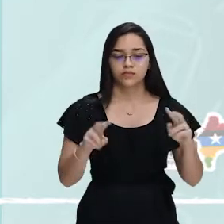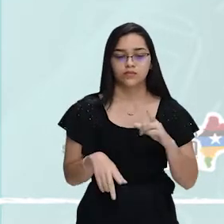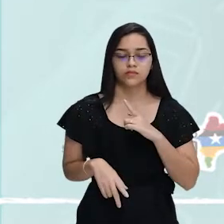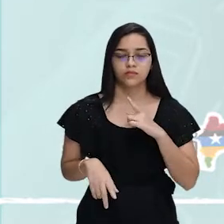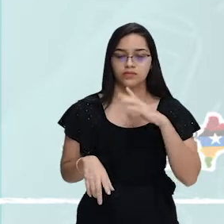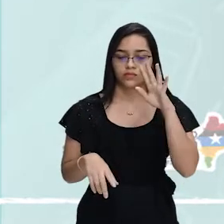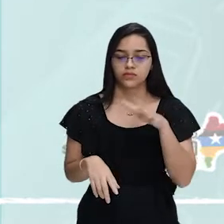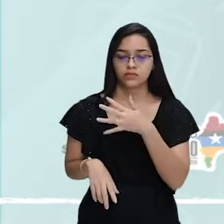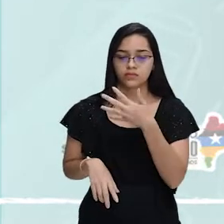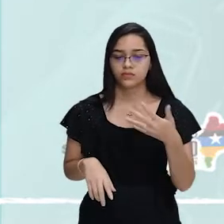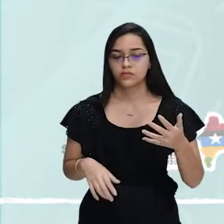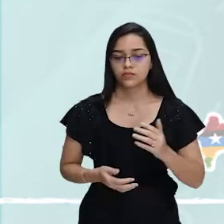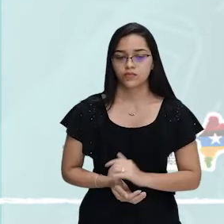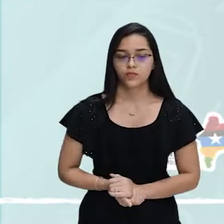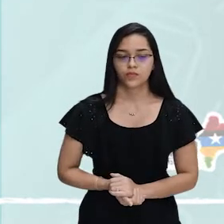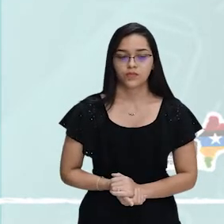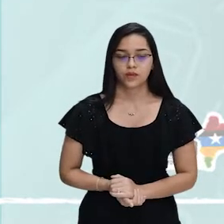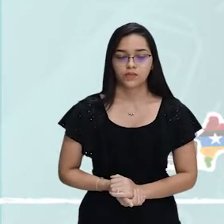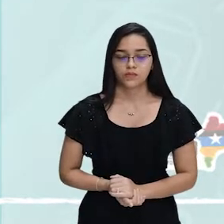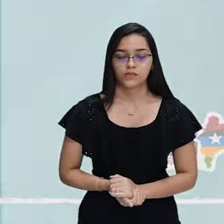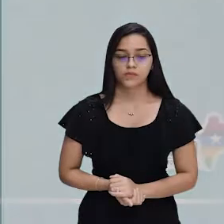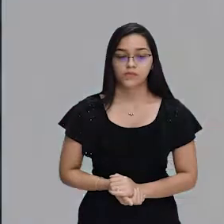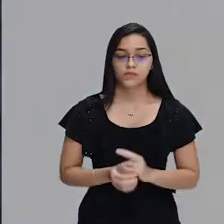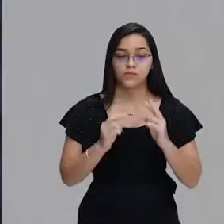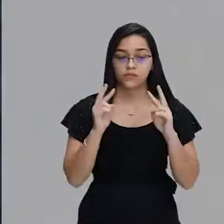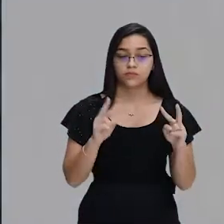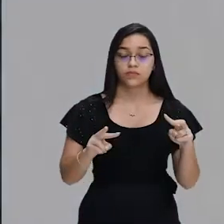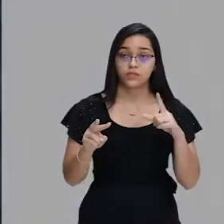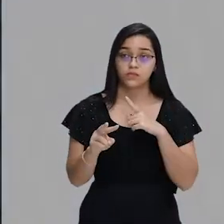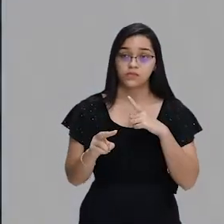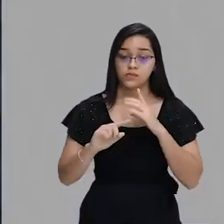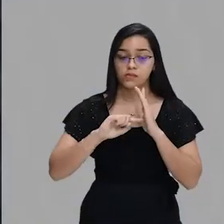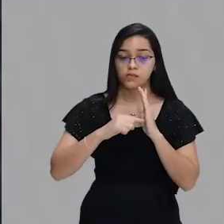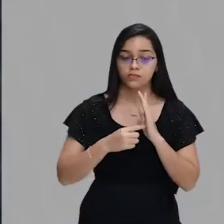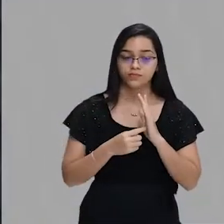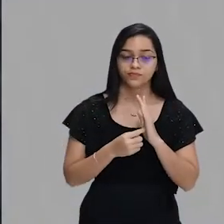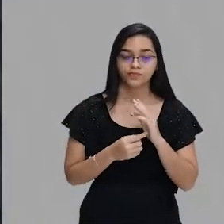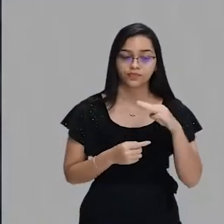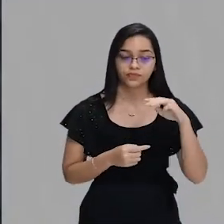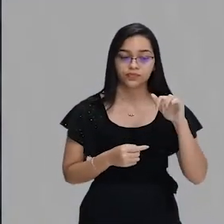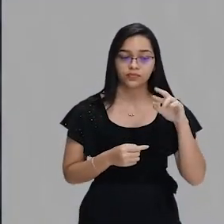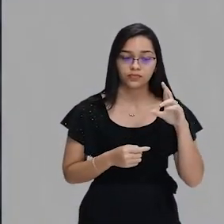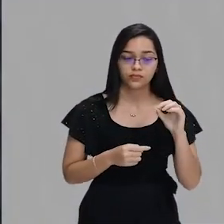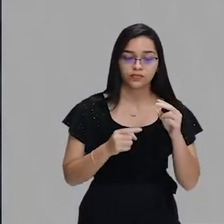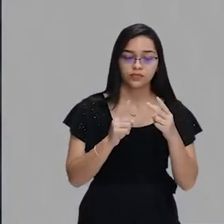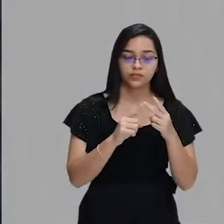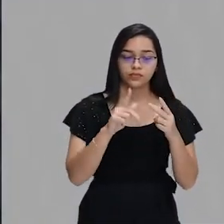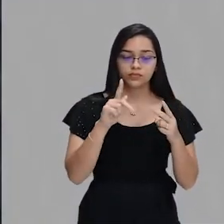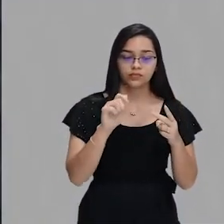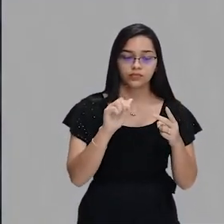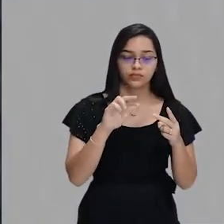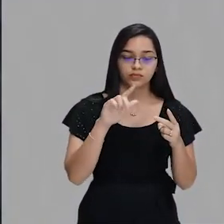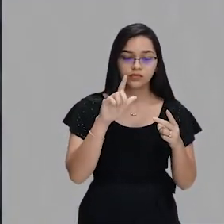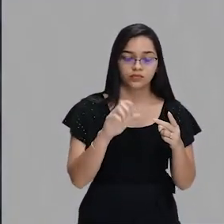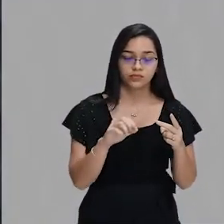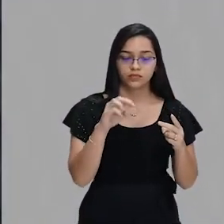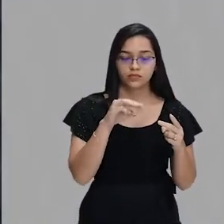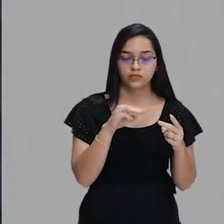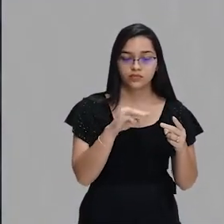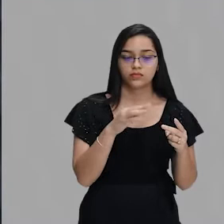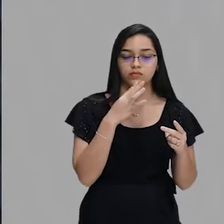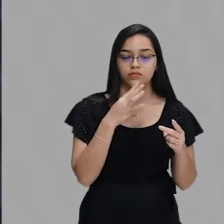tabela as informações. Veja que aqui ele me deu as notas, né, de Marco e de Paulo, em